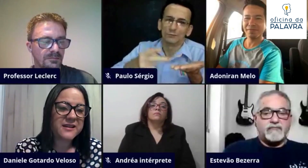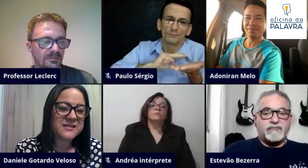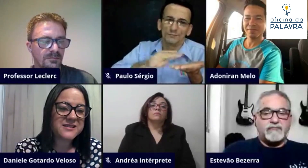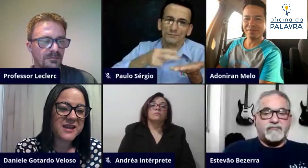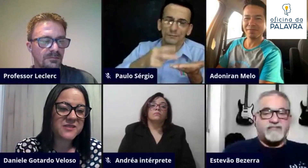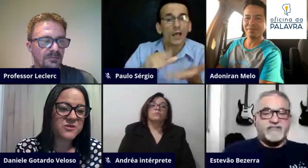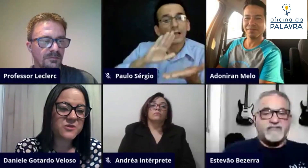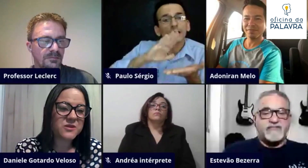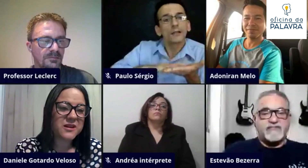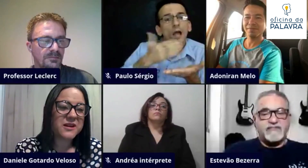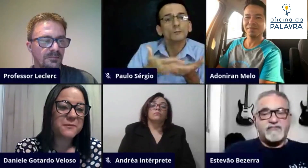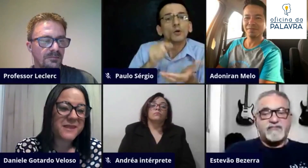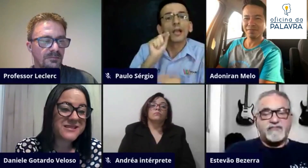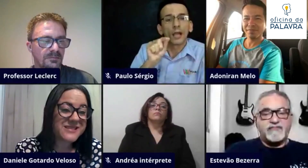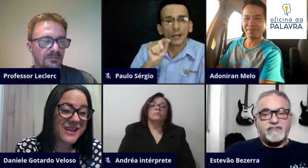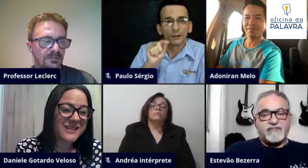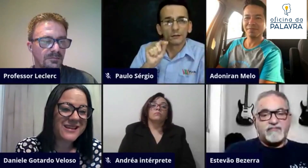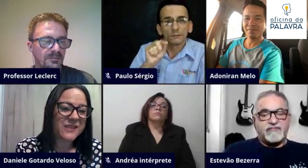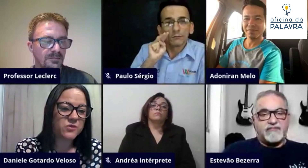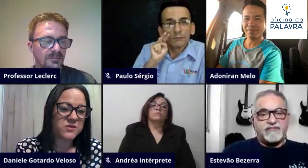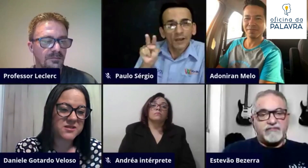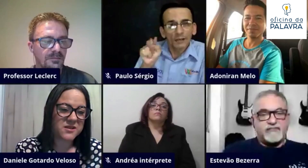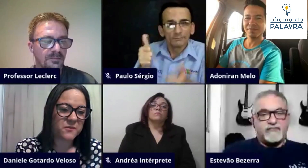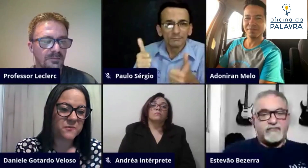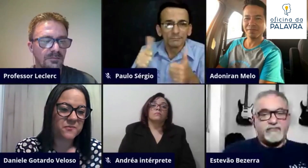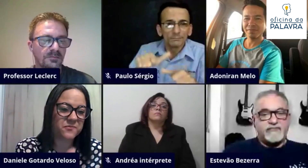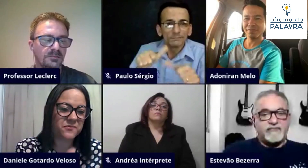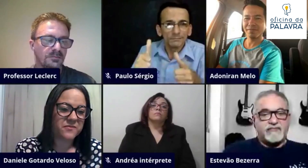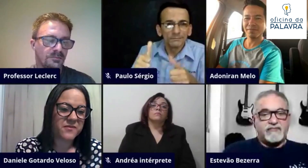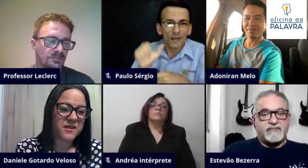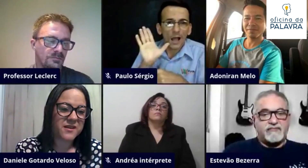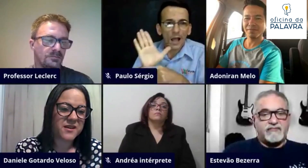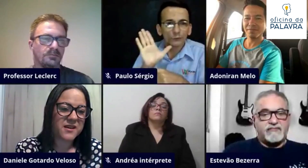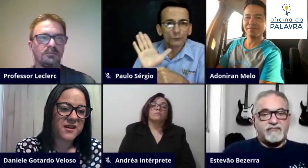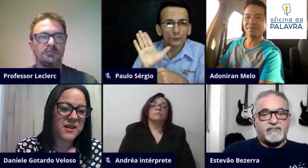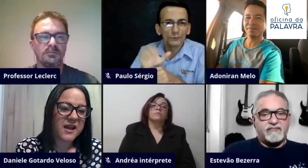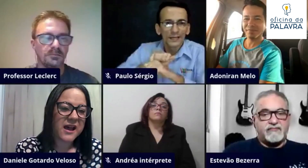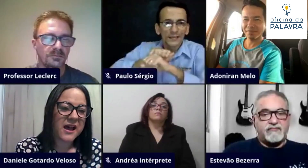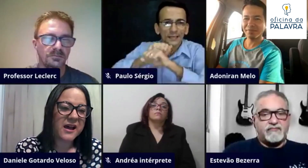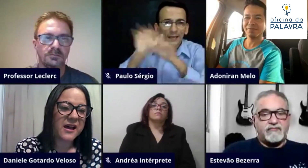Ele ter acesso, mas ter a tradução.